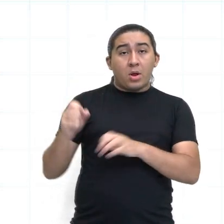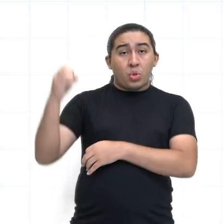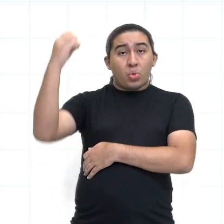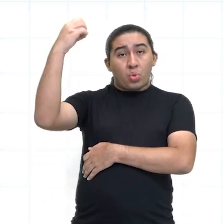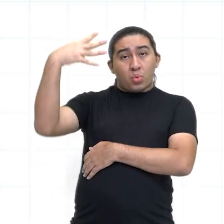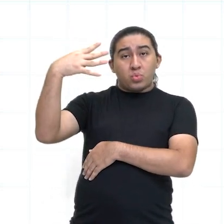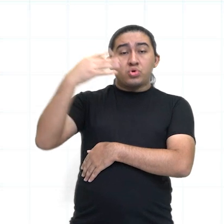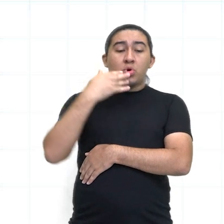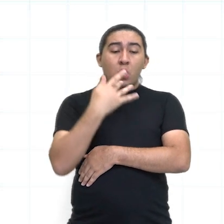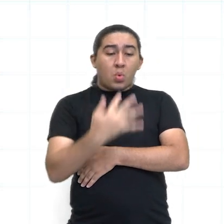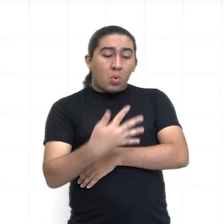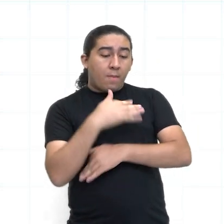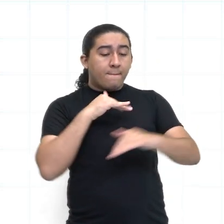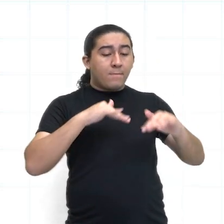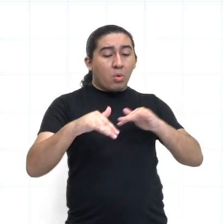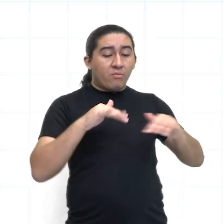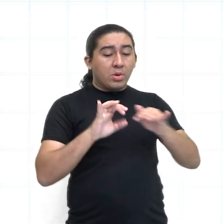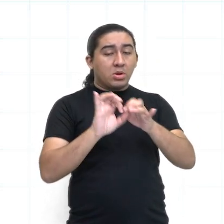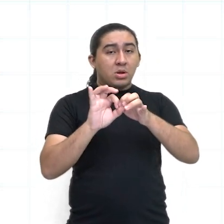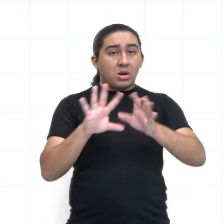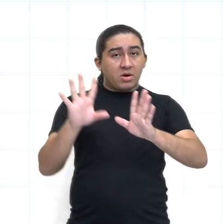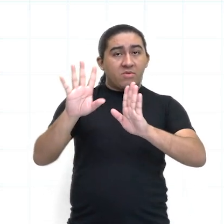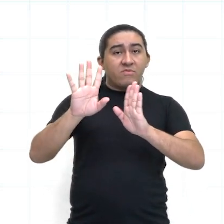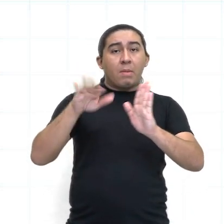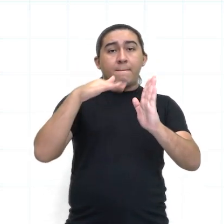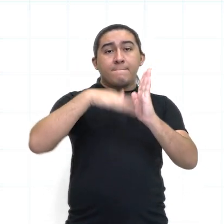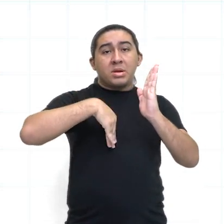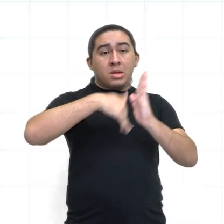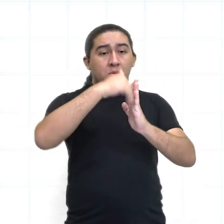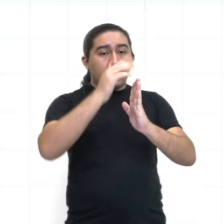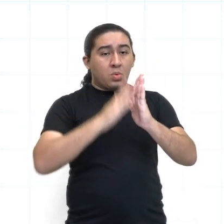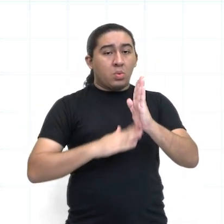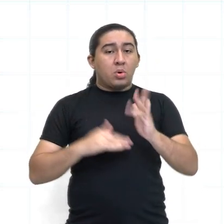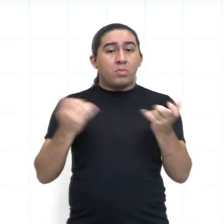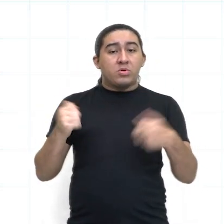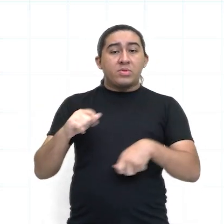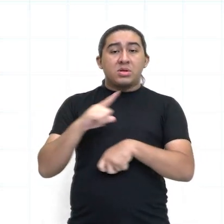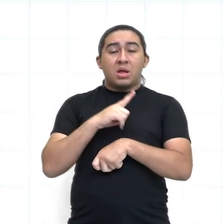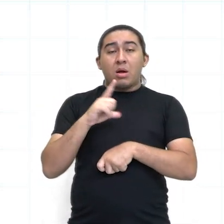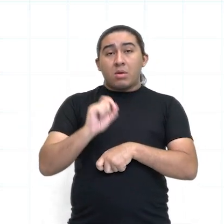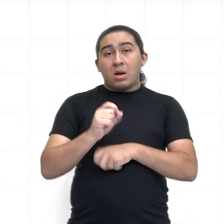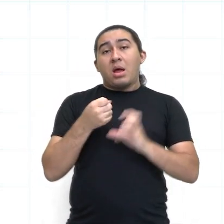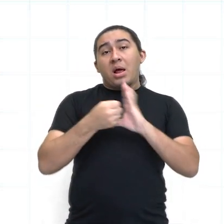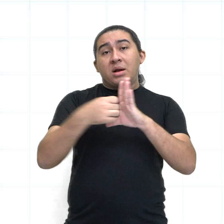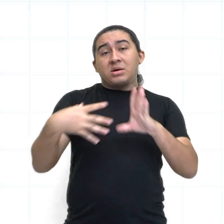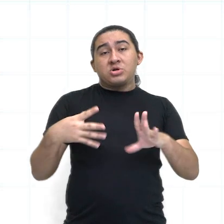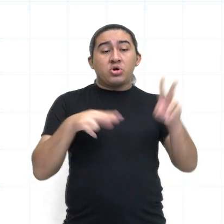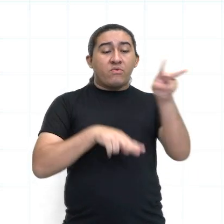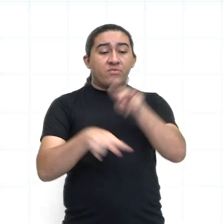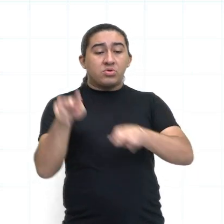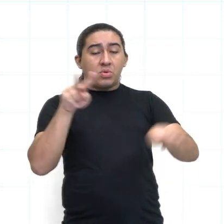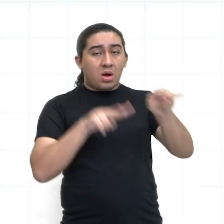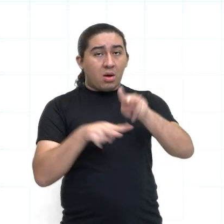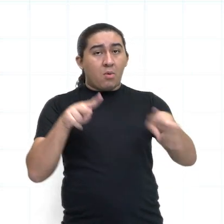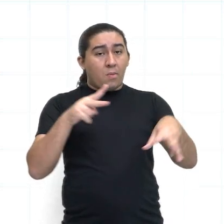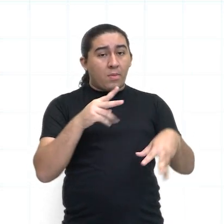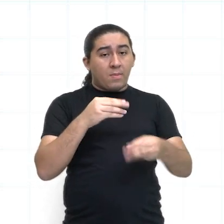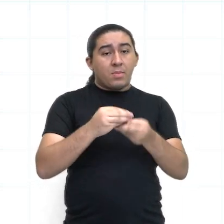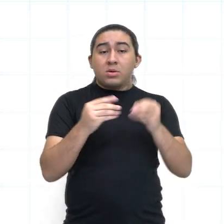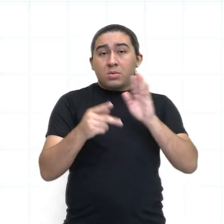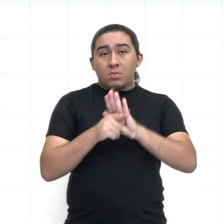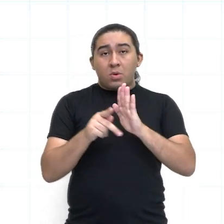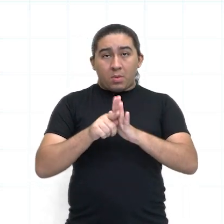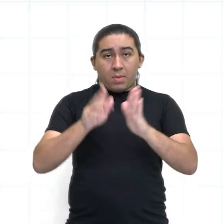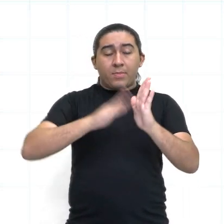dos movimentos livres das pinceladas para criar efeitos ópticos que completassem